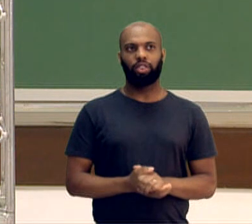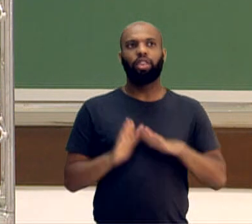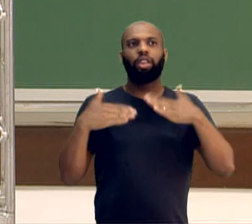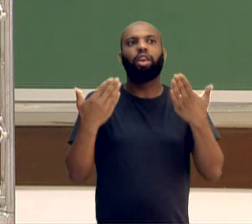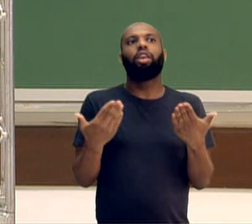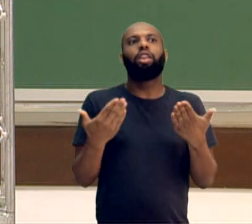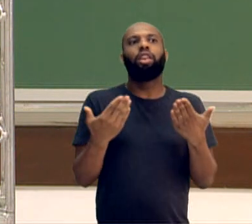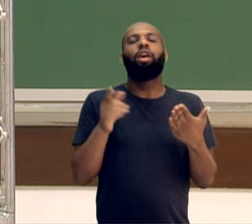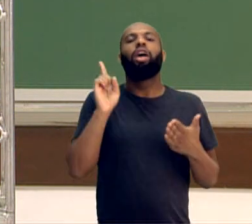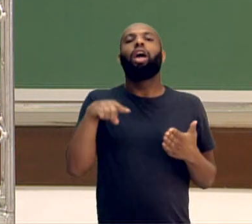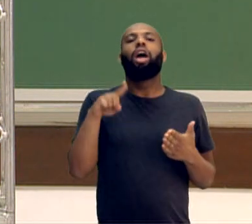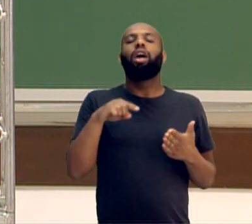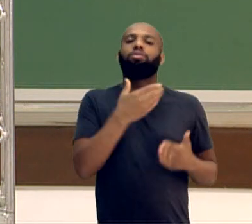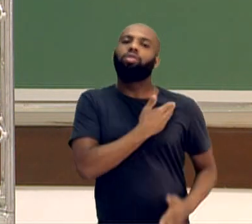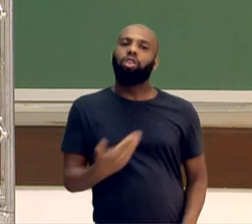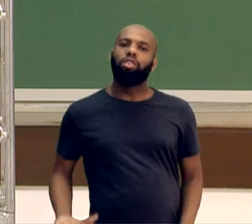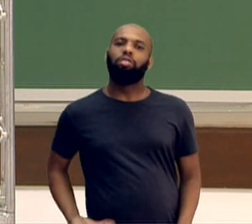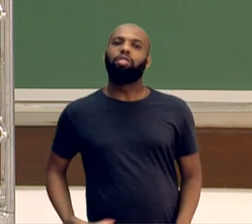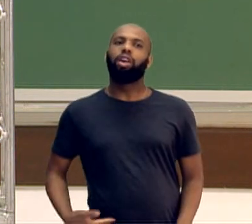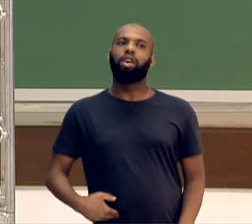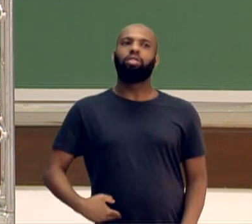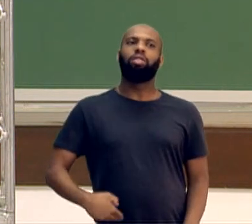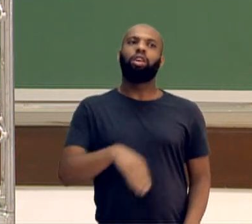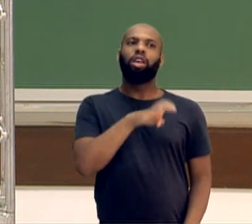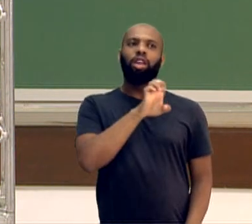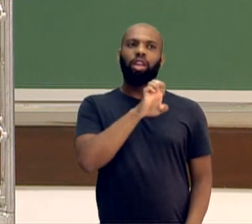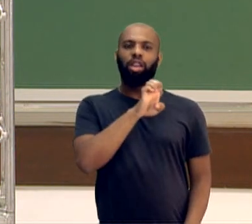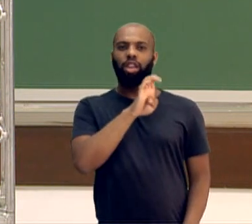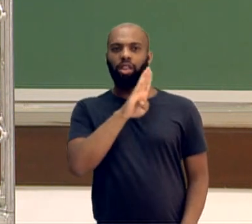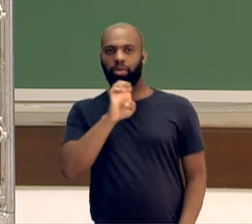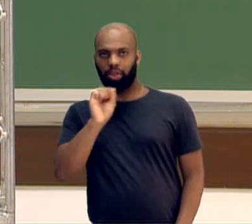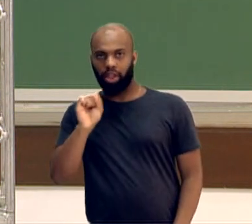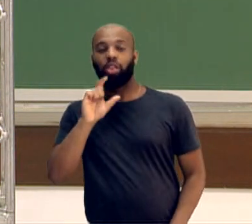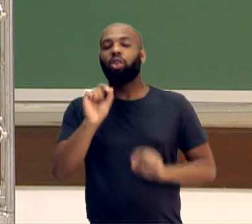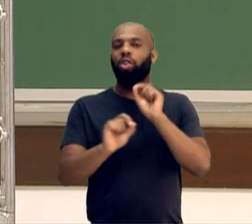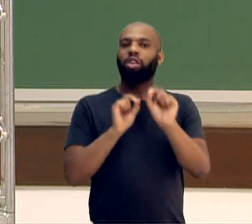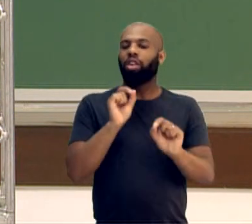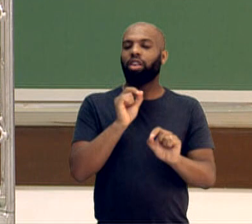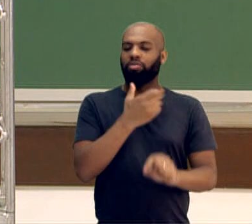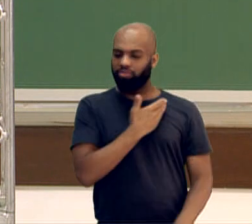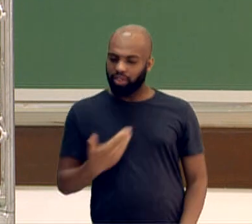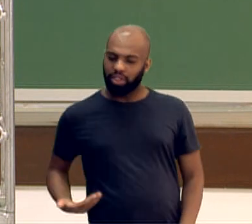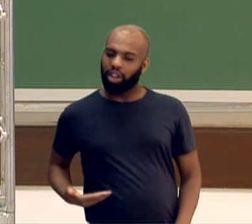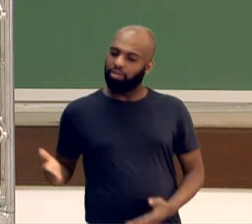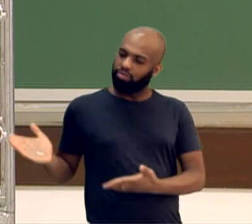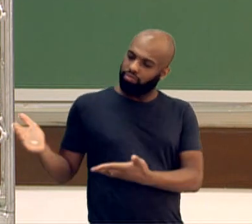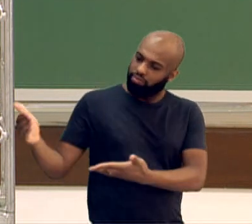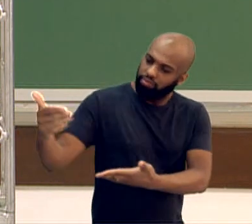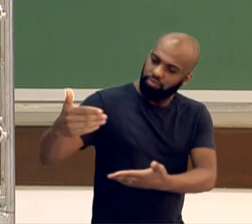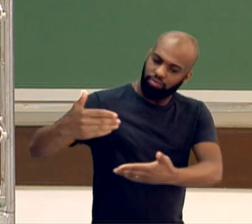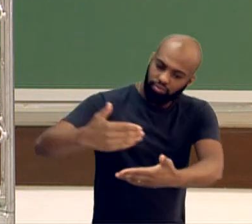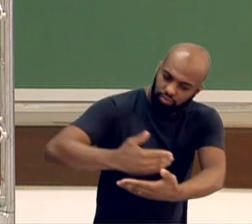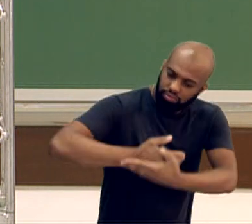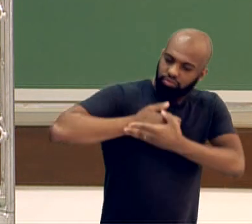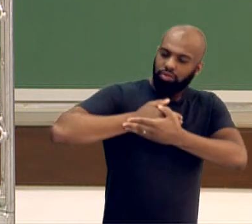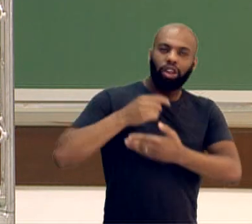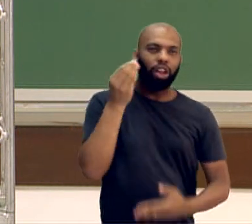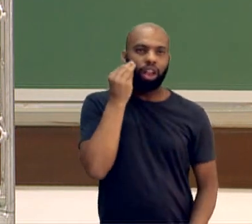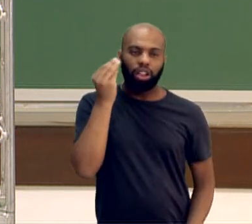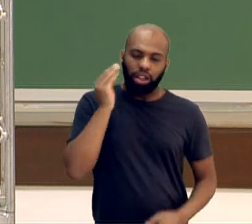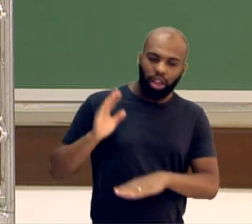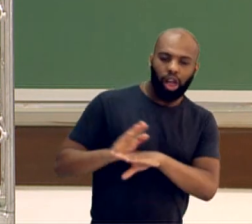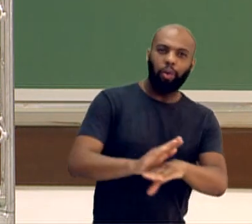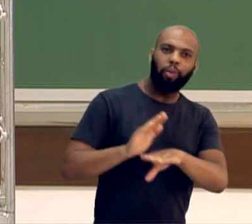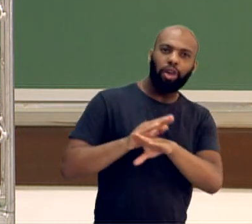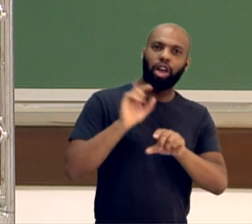O Estado do Bem-Estar Social se via como um Estado acolhedor. É aquele Estado que vai acolher, que vai procurar, né, dentro das necessidades